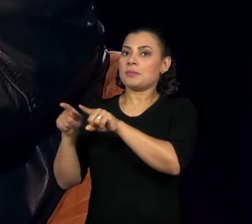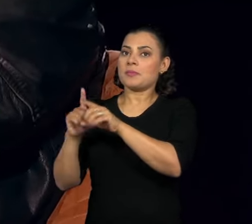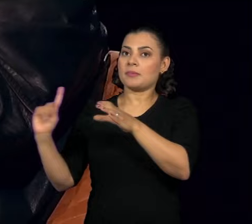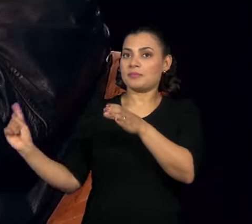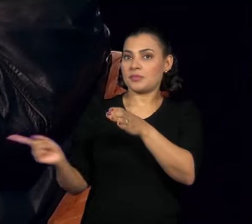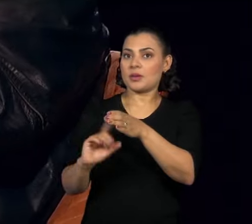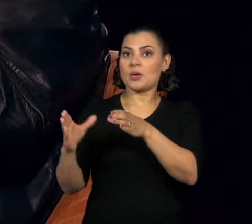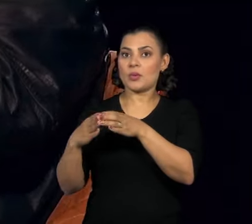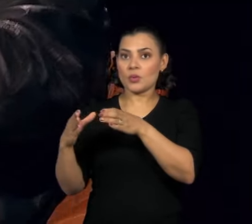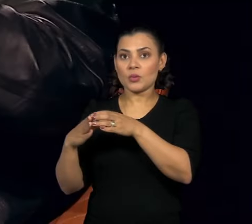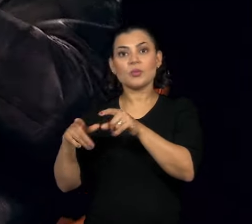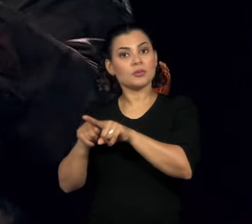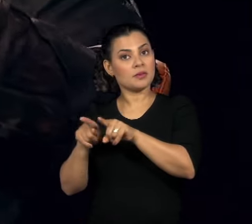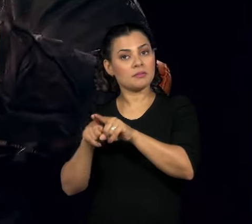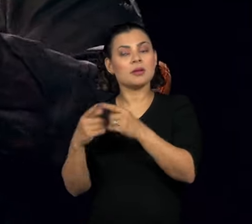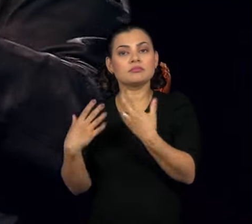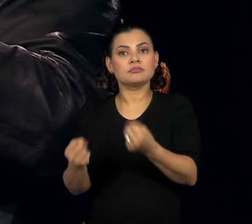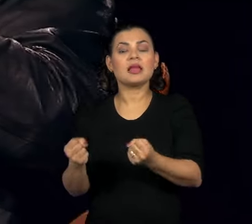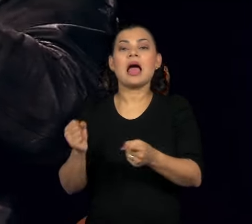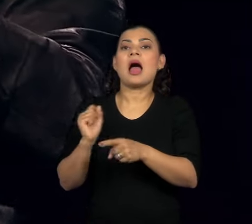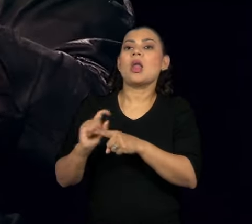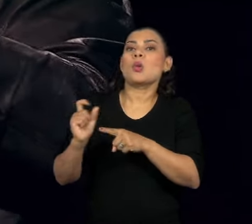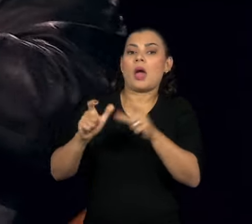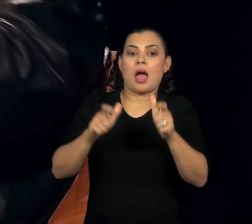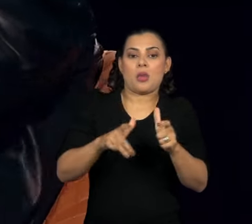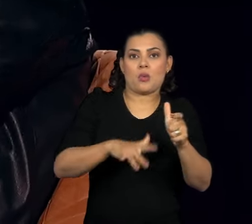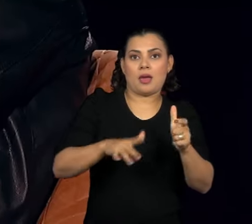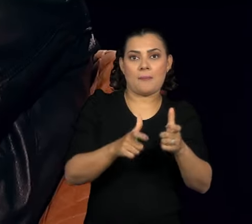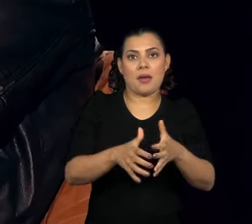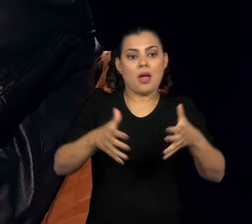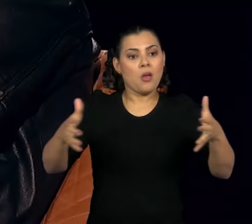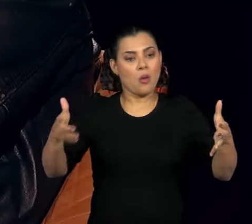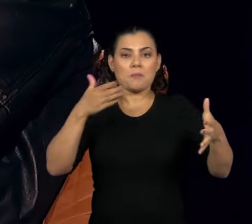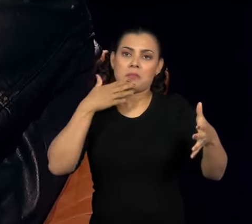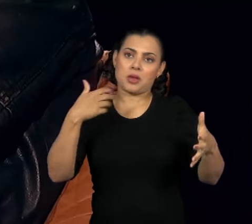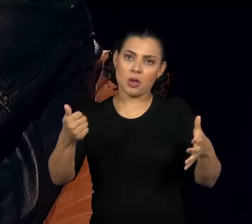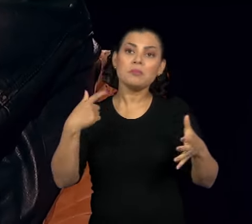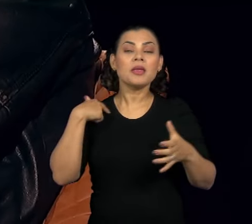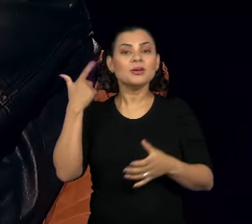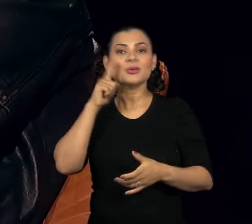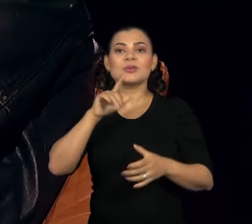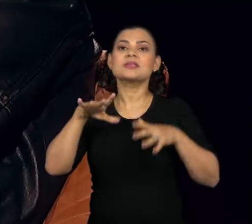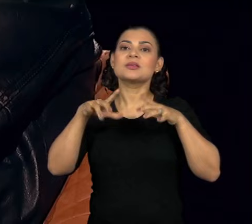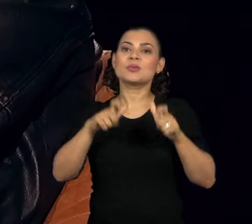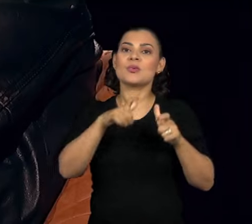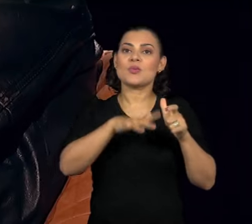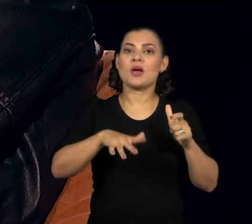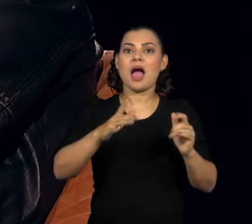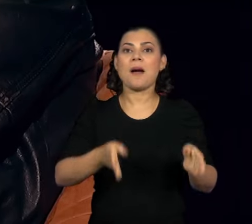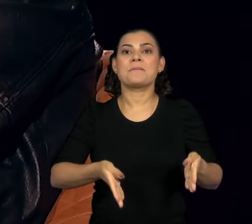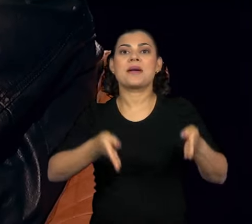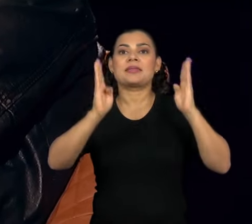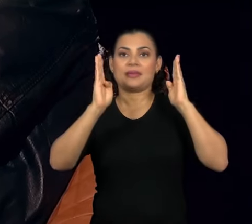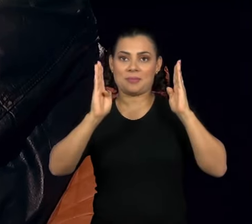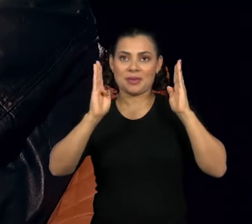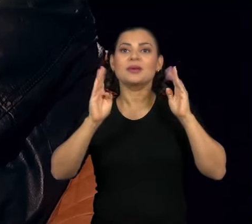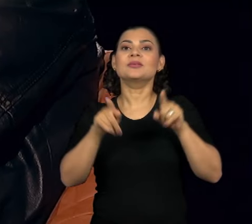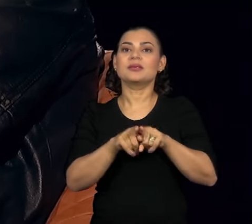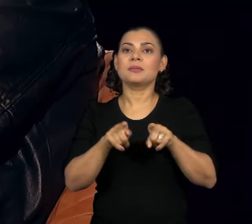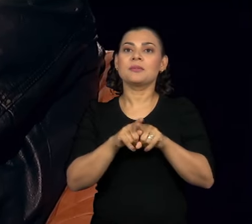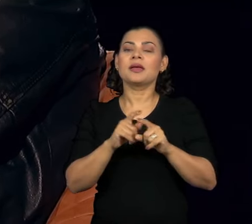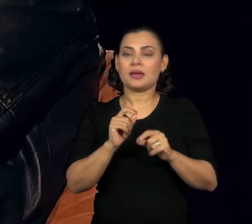do grupo de Londrina vieram para cá, a gente tinha que alugar um lugar maior, né? Para ficar. A gente conseguiu um apartamento ali na Major